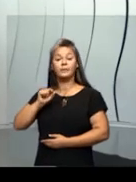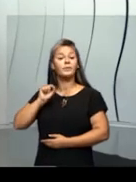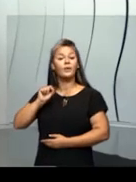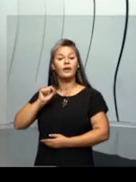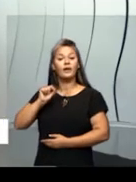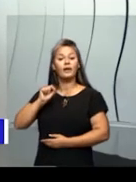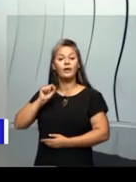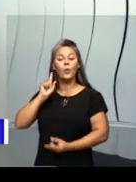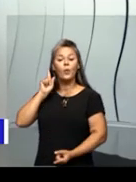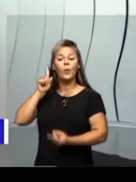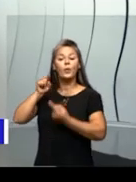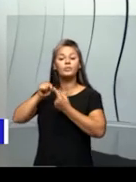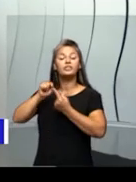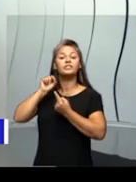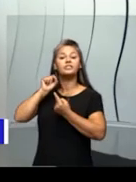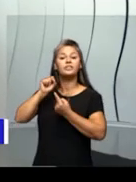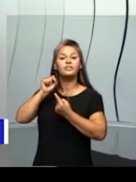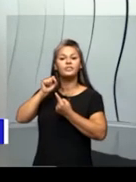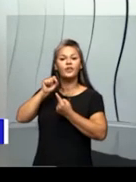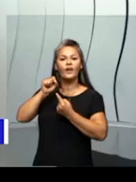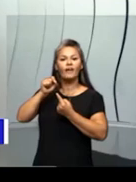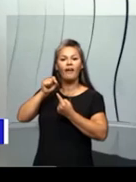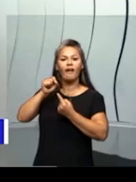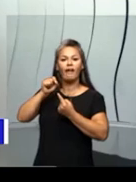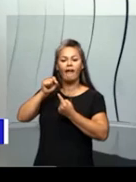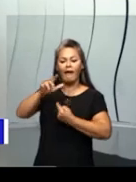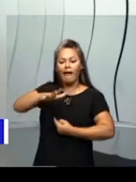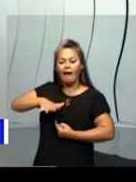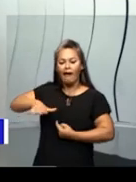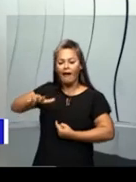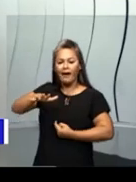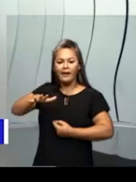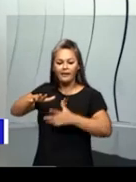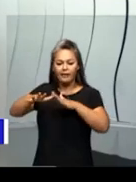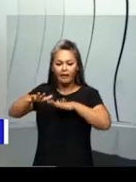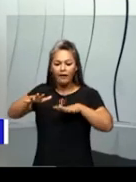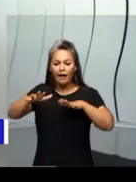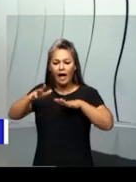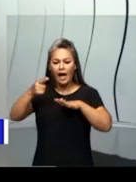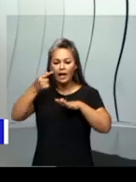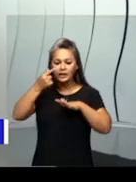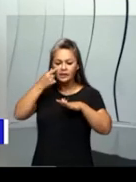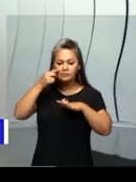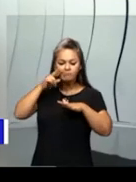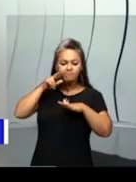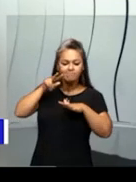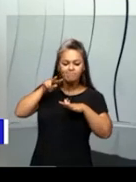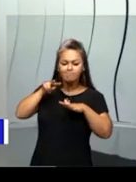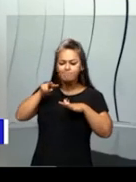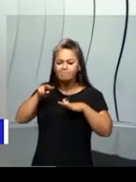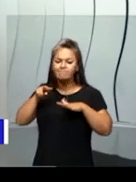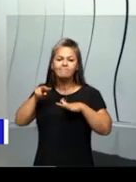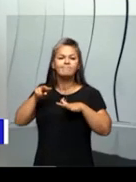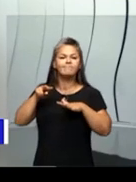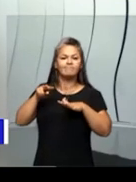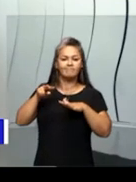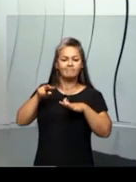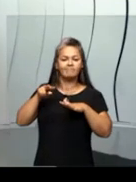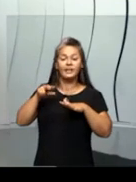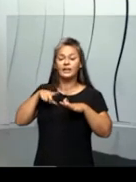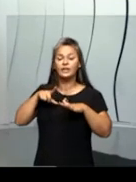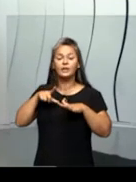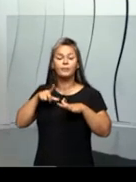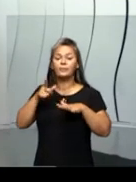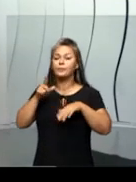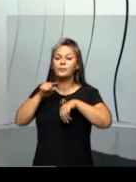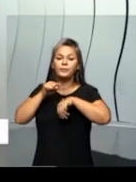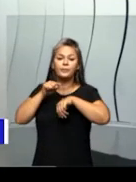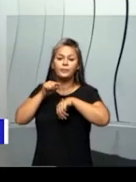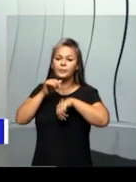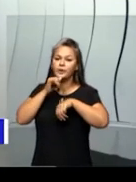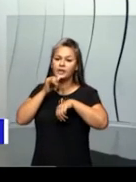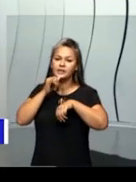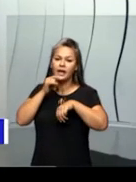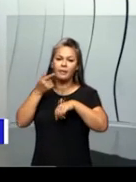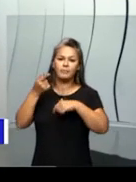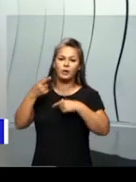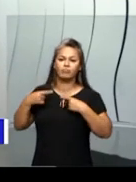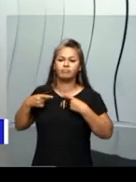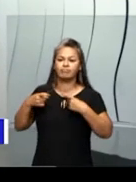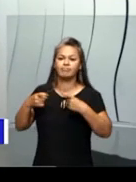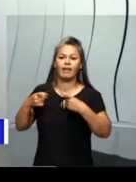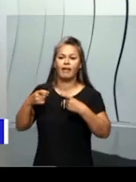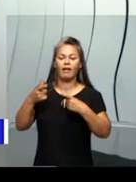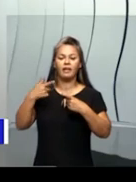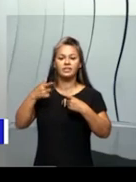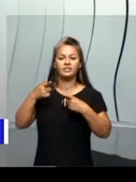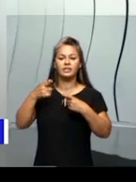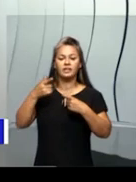mais o território, né? Conhecer mais novas regiões com essa finalidade de conquista, né? Ou seja, do seu espaço geográfico, tá?